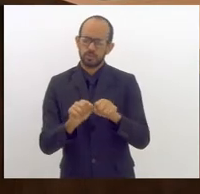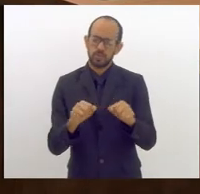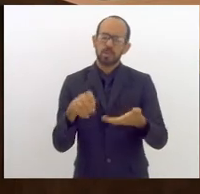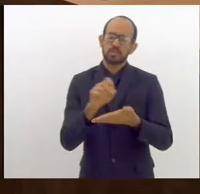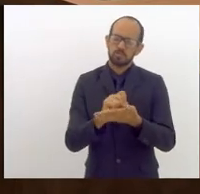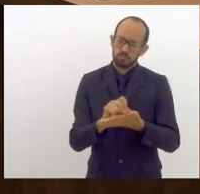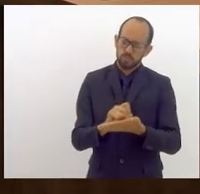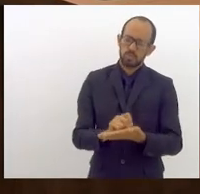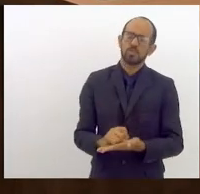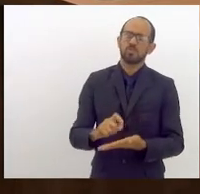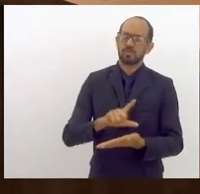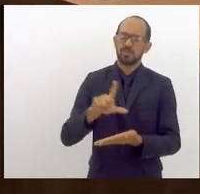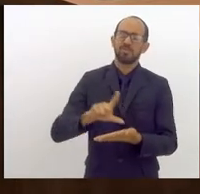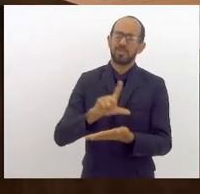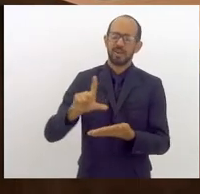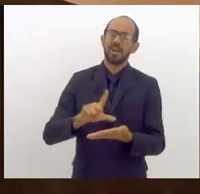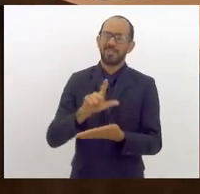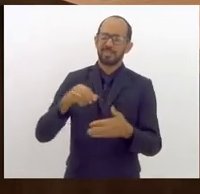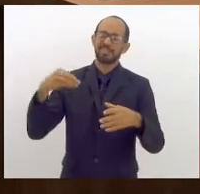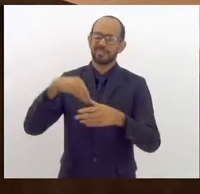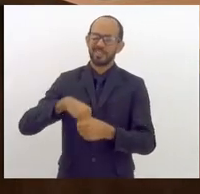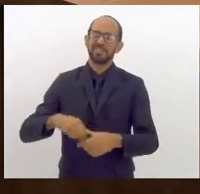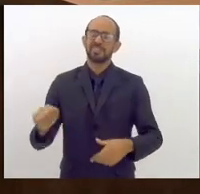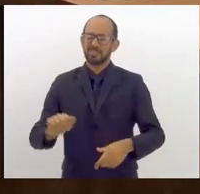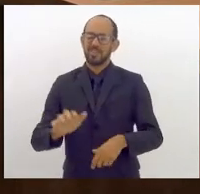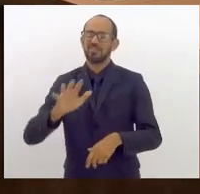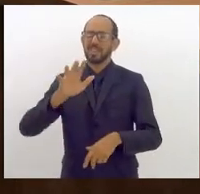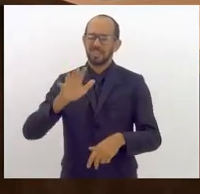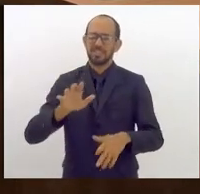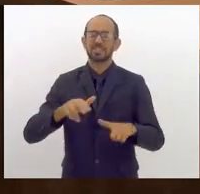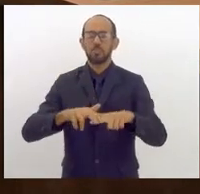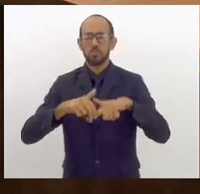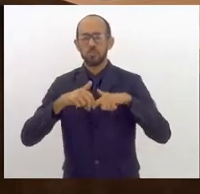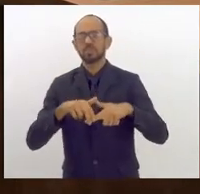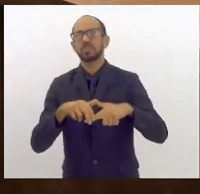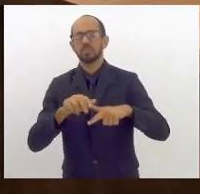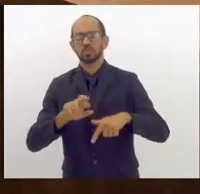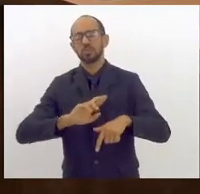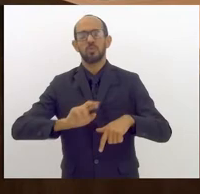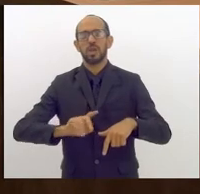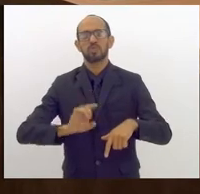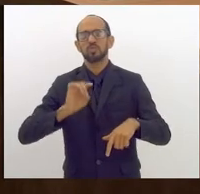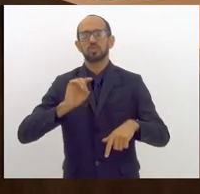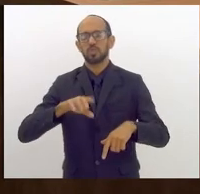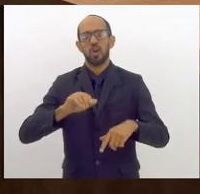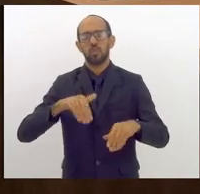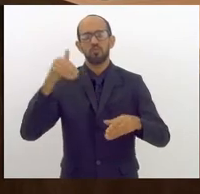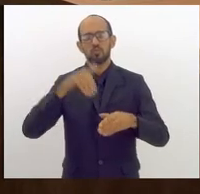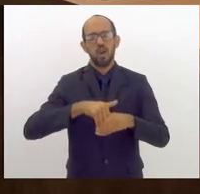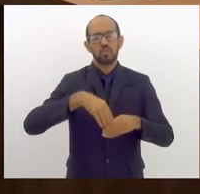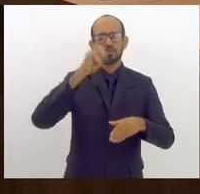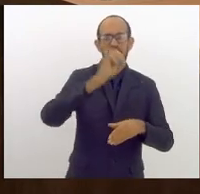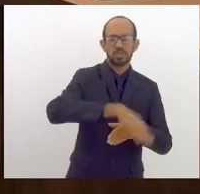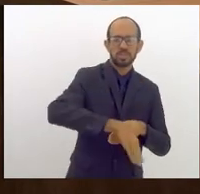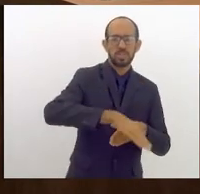cultural e literária dentro das favelas e por isso não só reafirma que o meu voto favorável ao projeto do